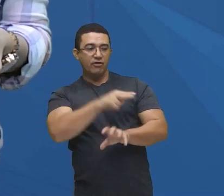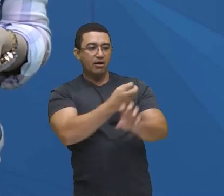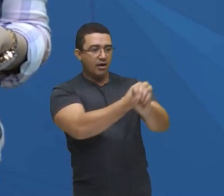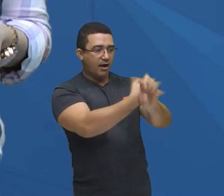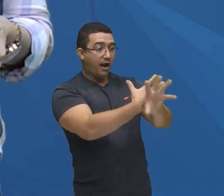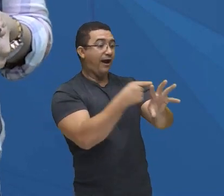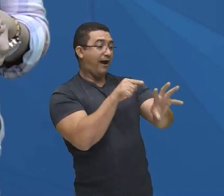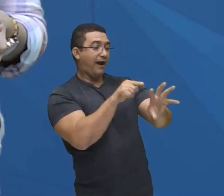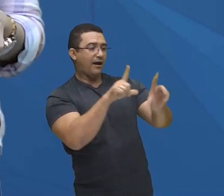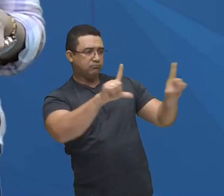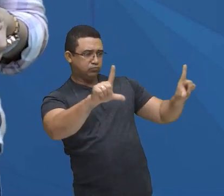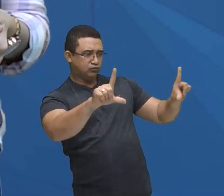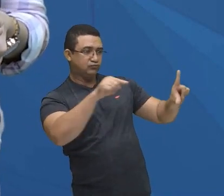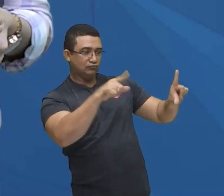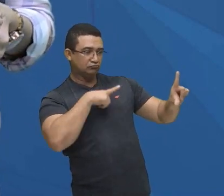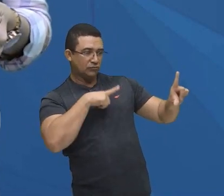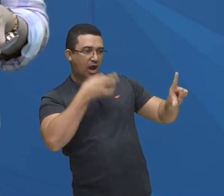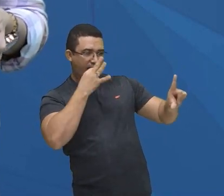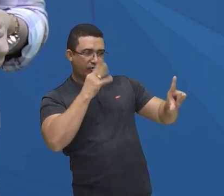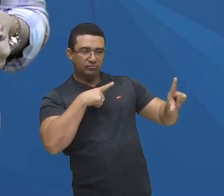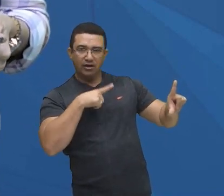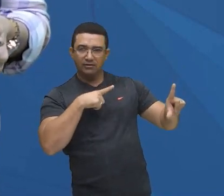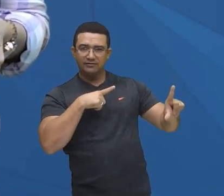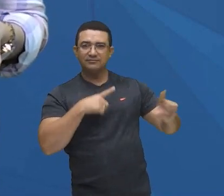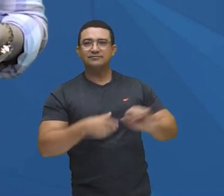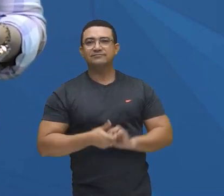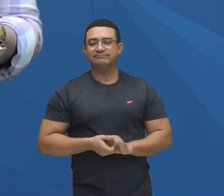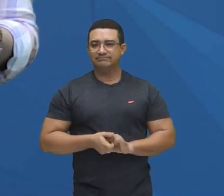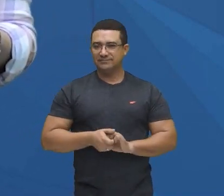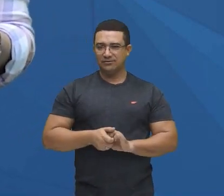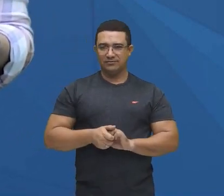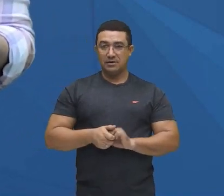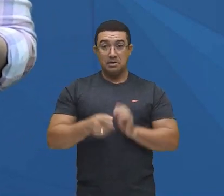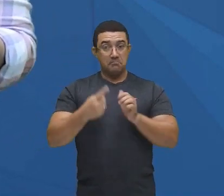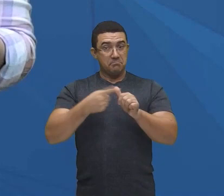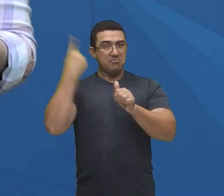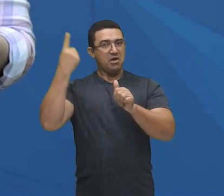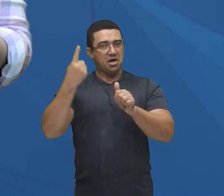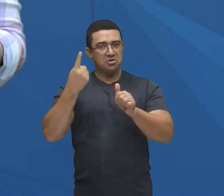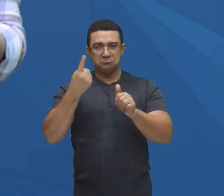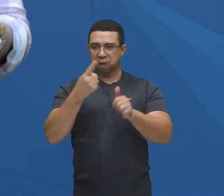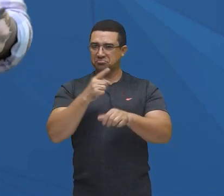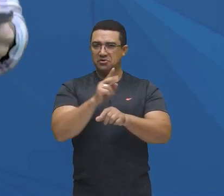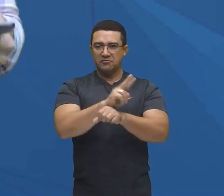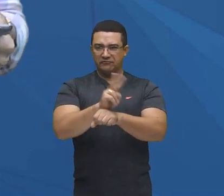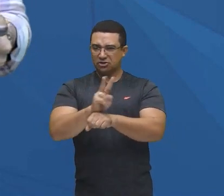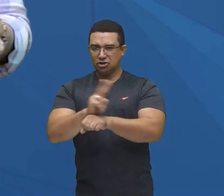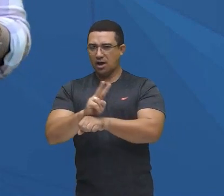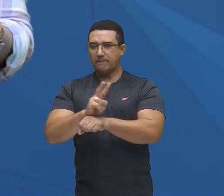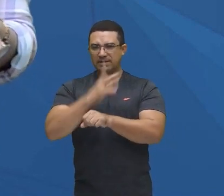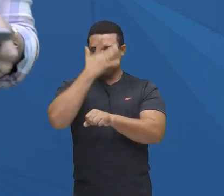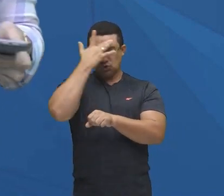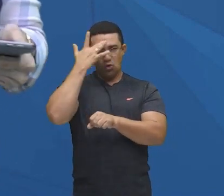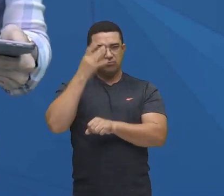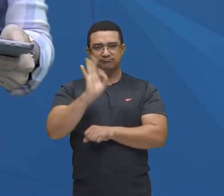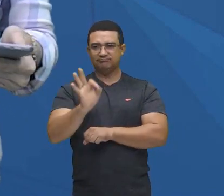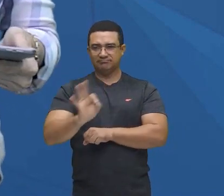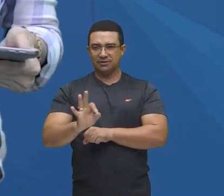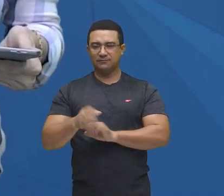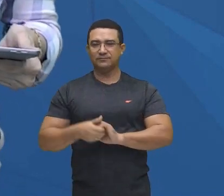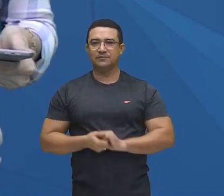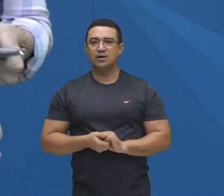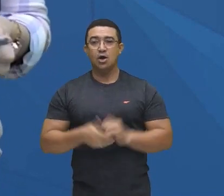ainda tinha café. Olha só que curioso, tá? Então não foi para vigiar pessoas e não foi para colocar em uma praça. Hoje ela tem